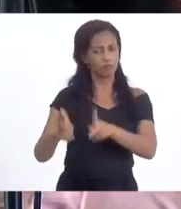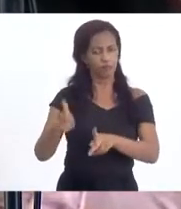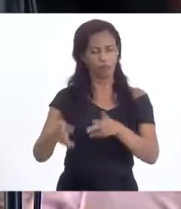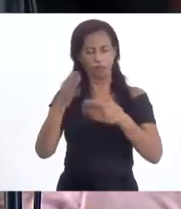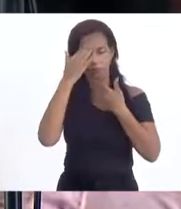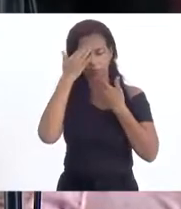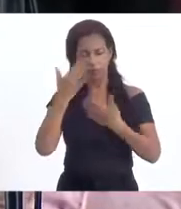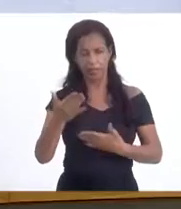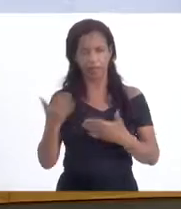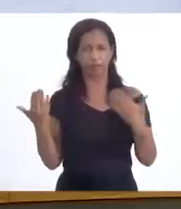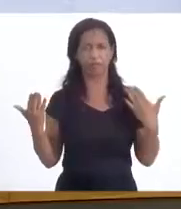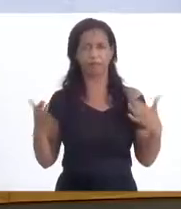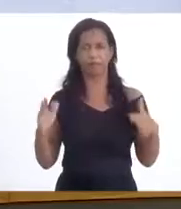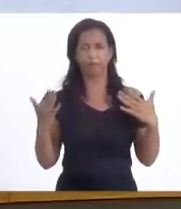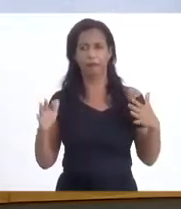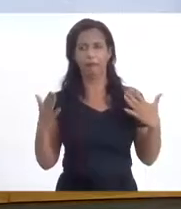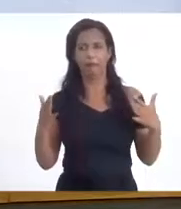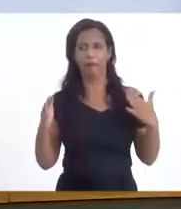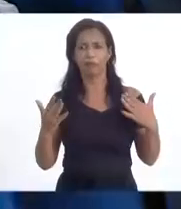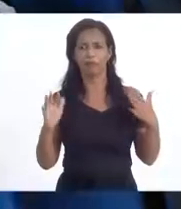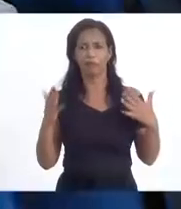Muito obrigada.